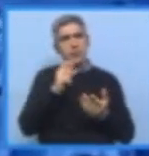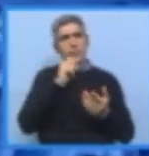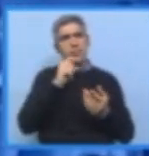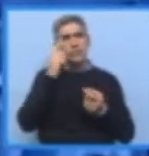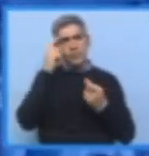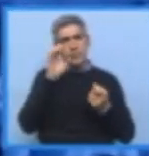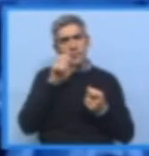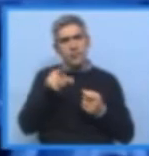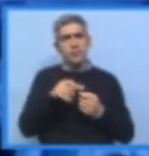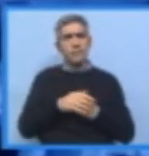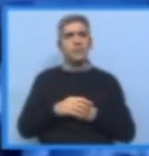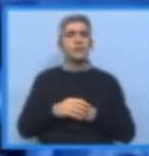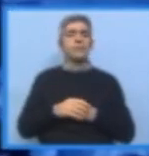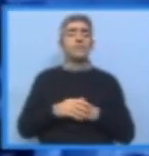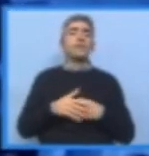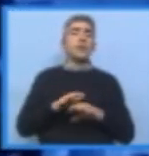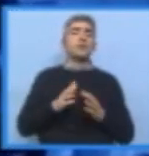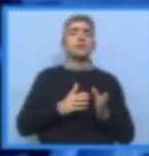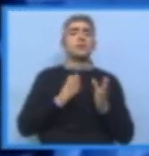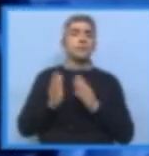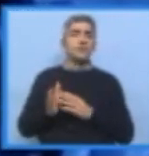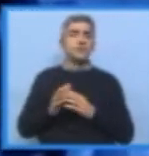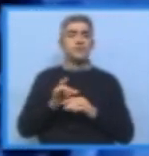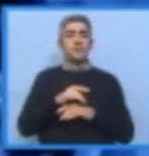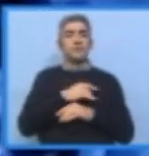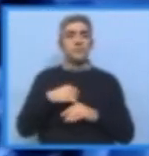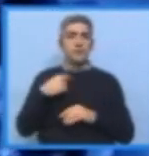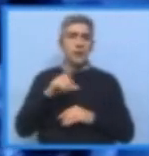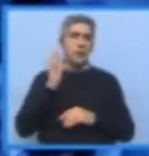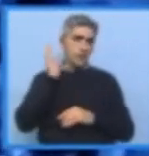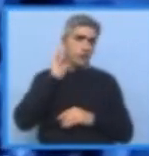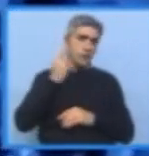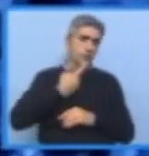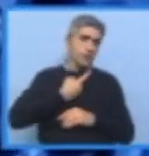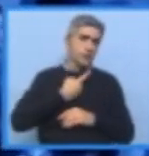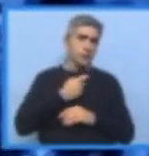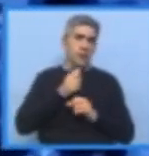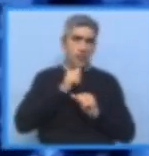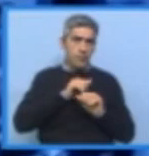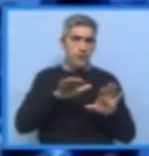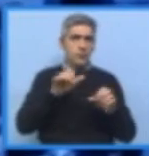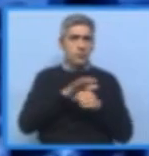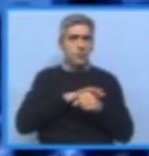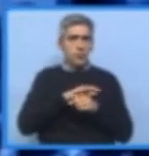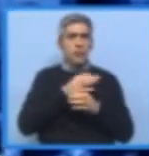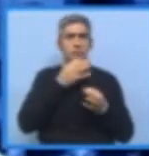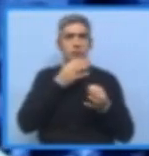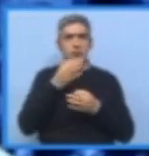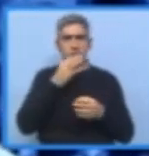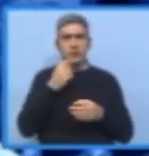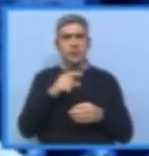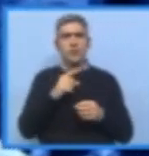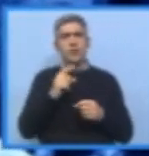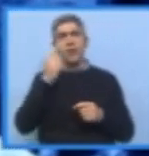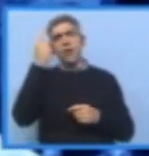pensar dessa maneira. Agora, pronto, os médicos têm a obrigação divulgar as situações e de falar, porque haverá sempre uma